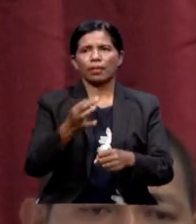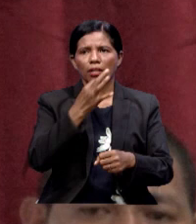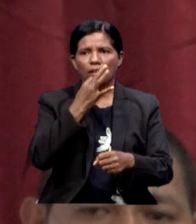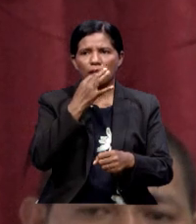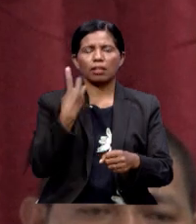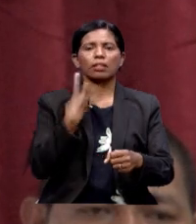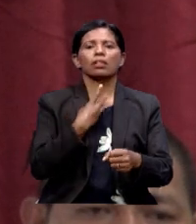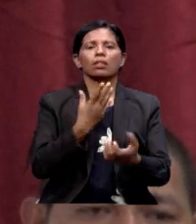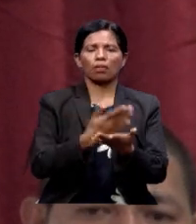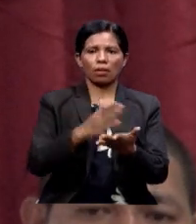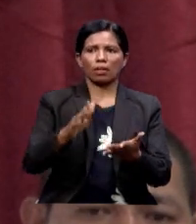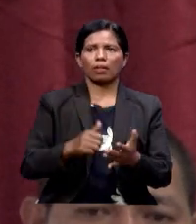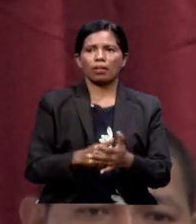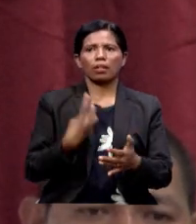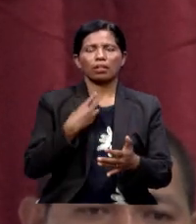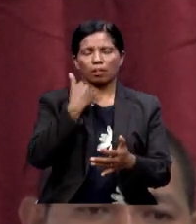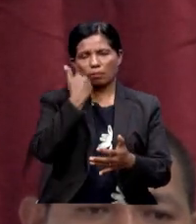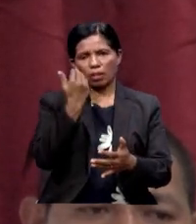rola? Nem está muito.